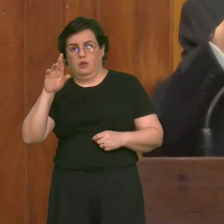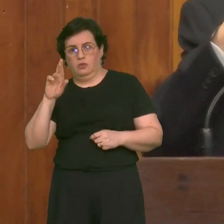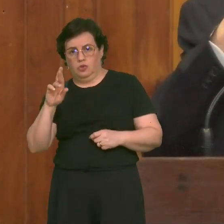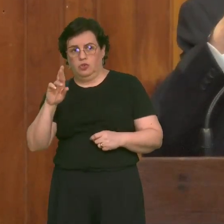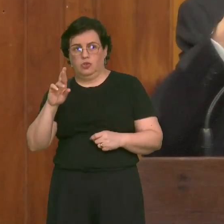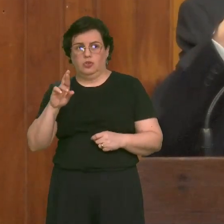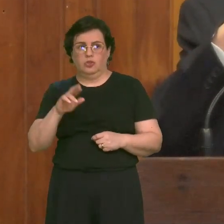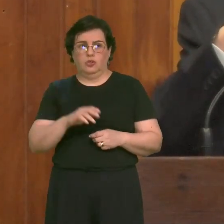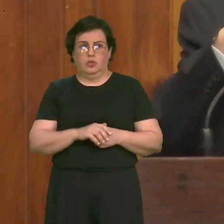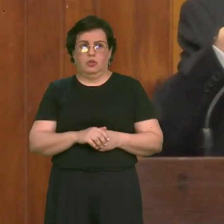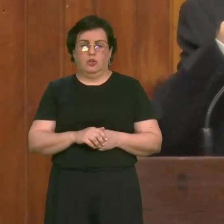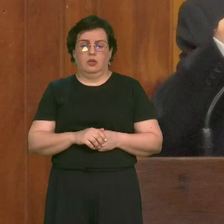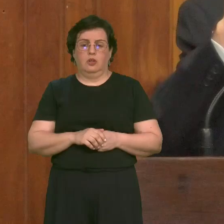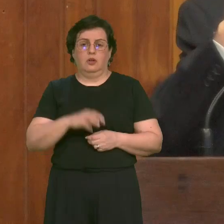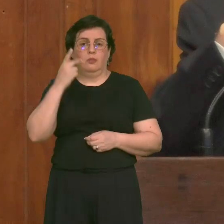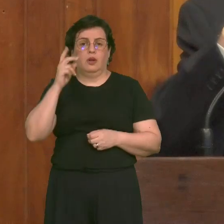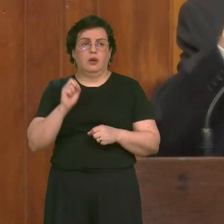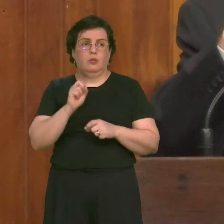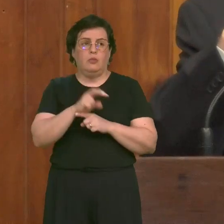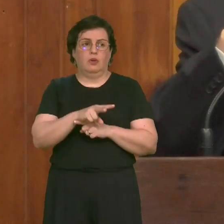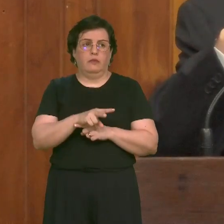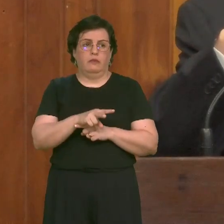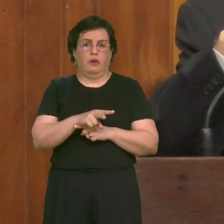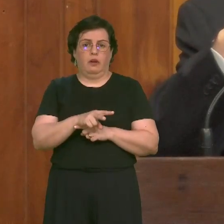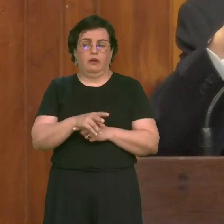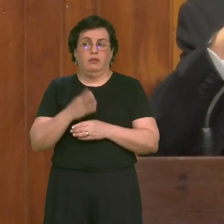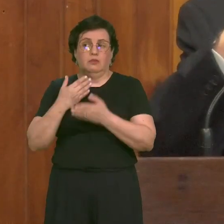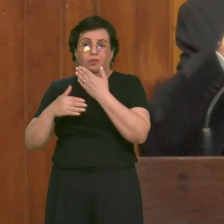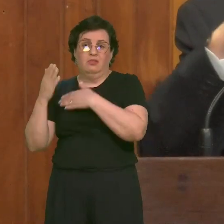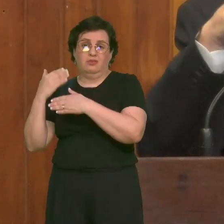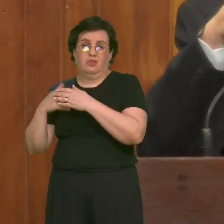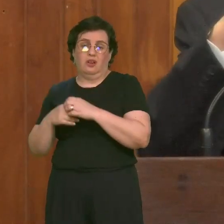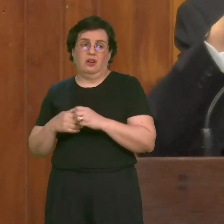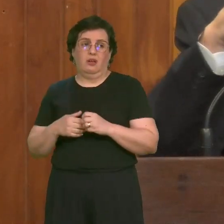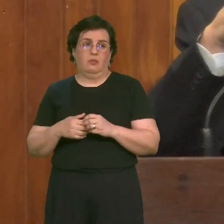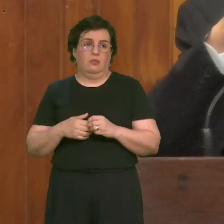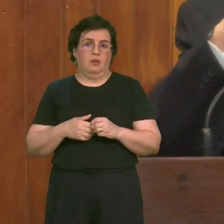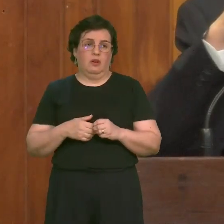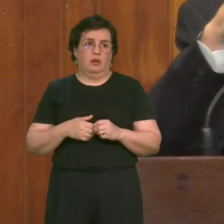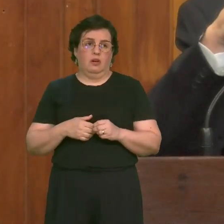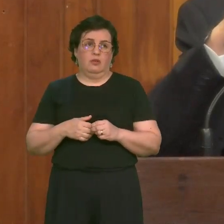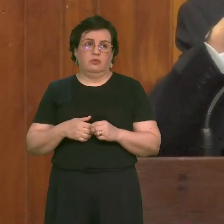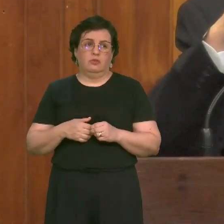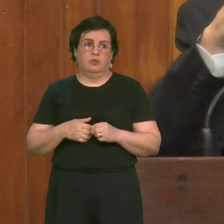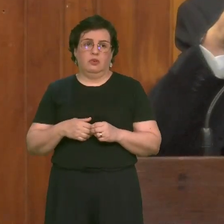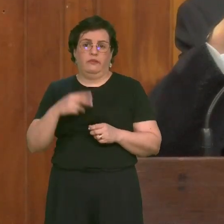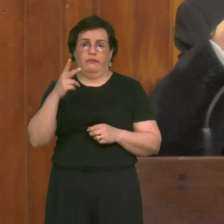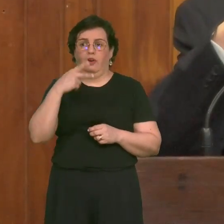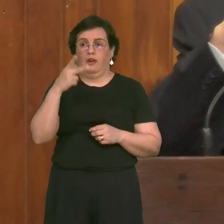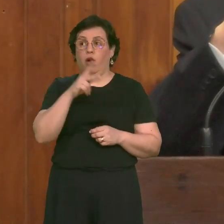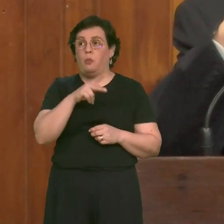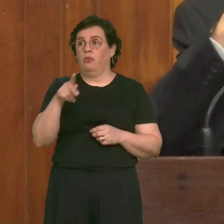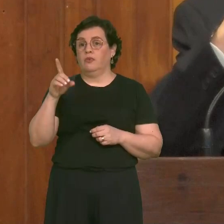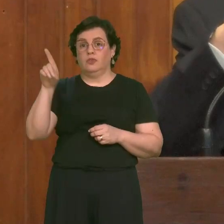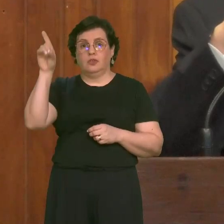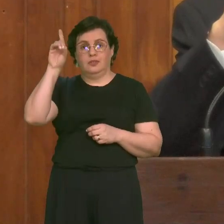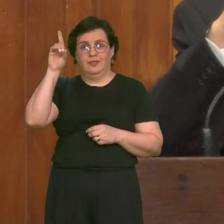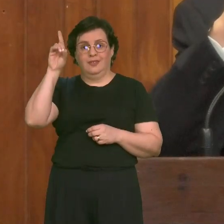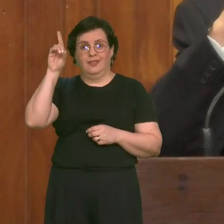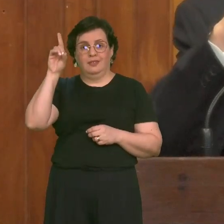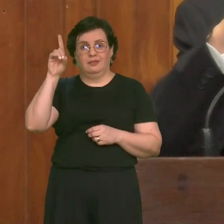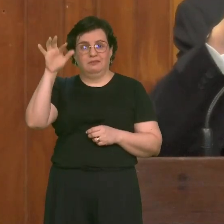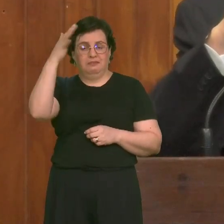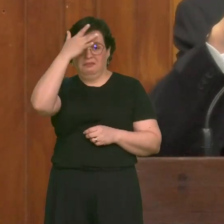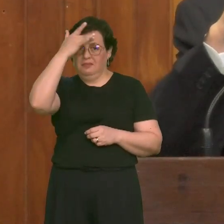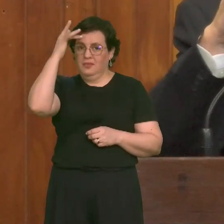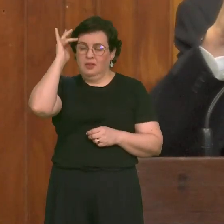respondido por um outro falso brilhante que davazar de professor de Deus é o cidadão